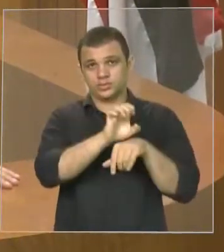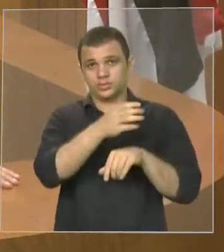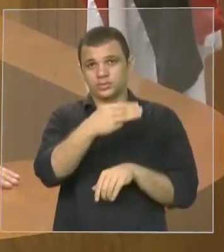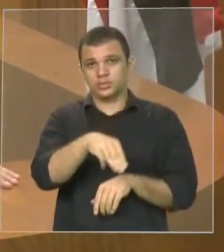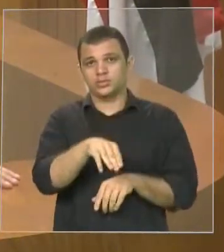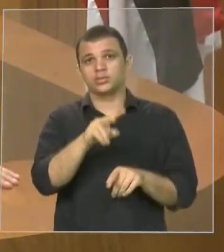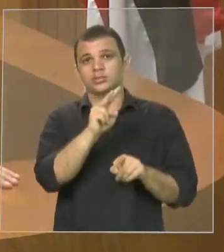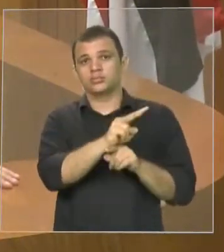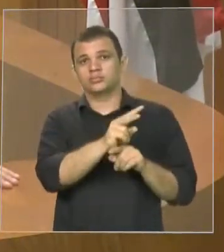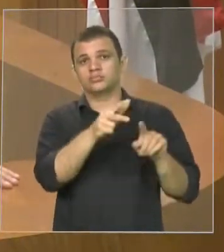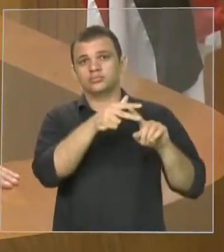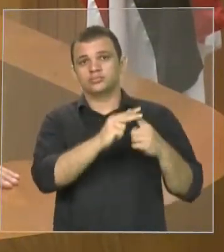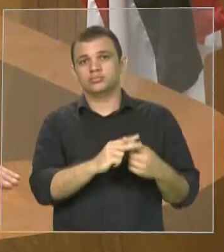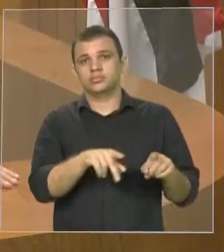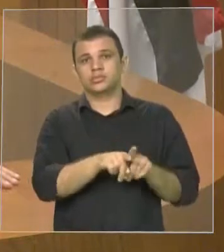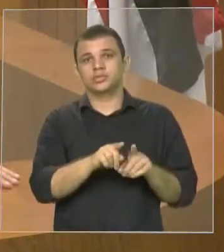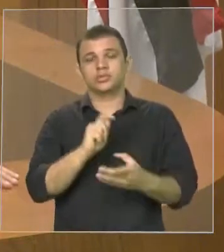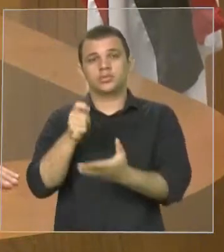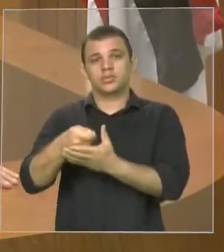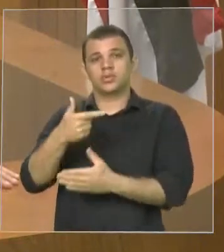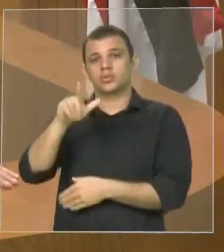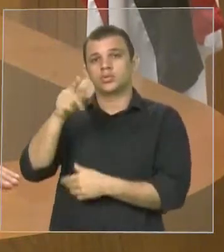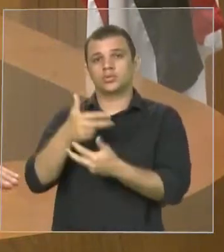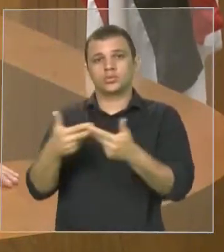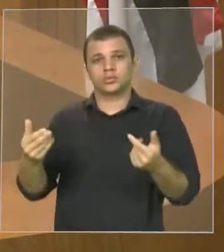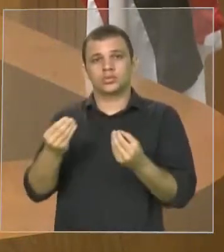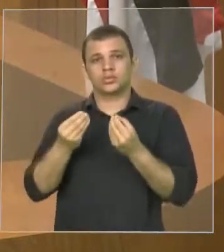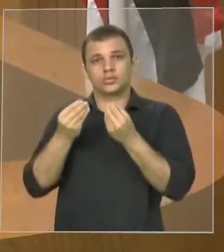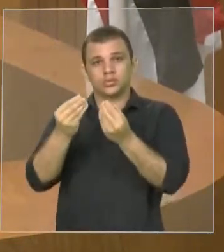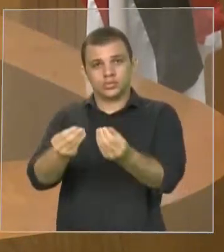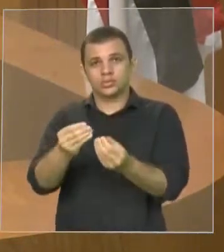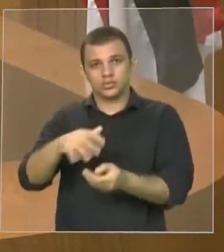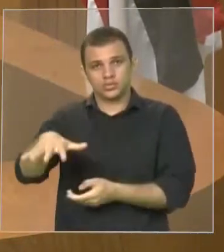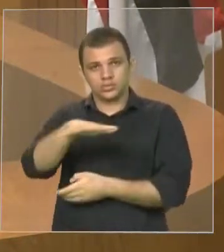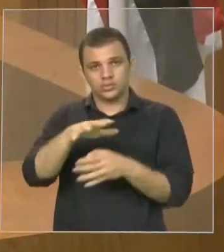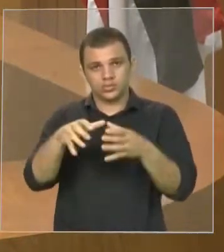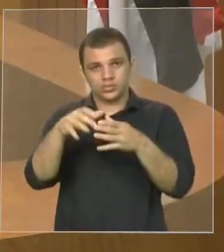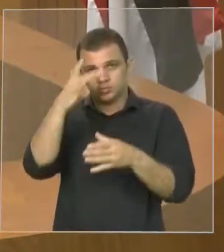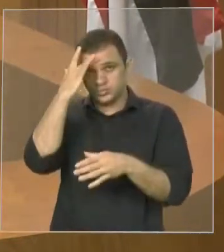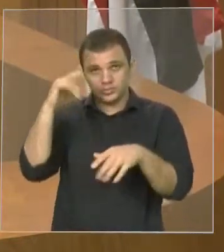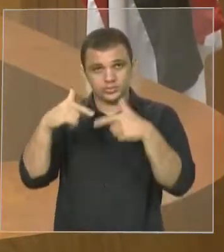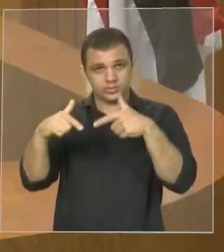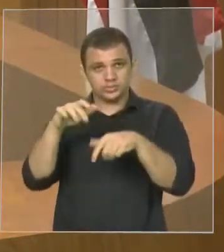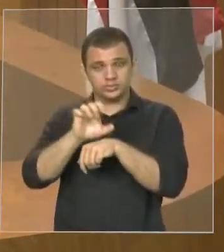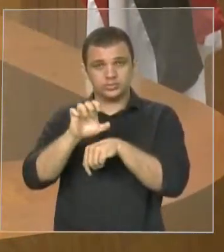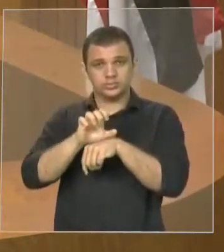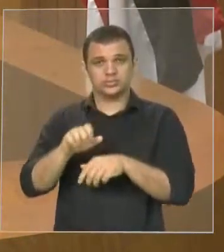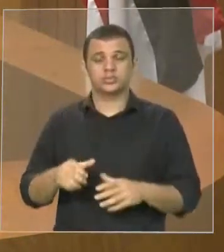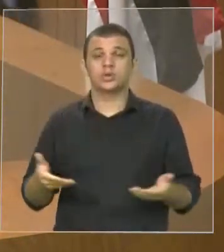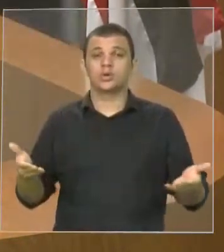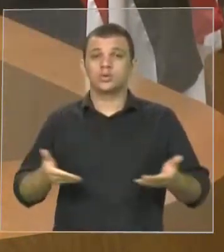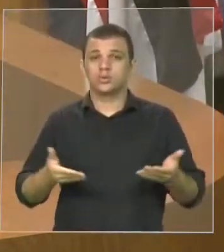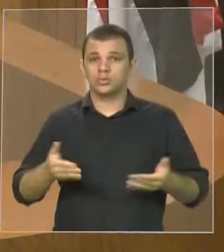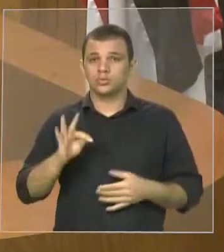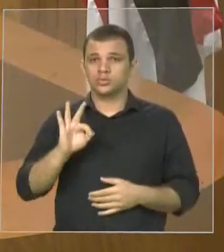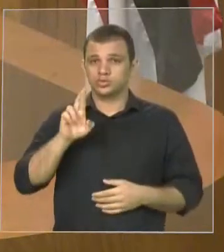benefícios para os servidores estaduais. E, atualmente, o FUNBEM, ele